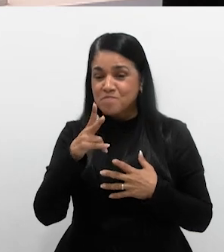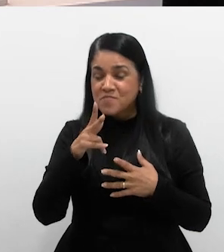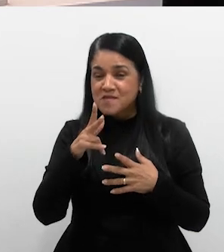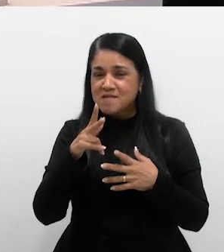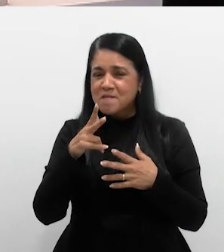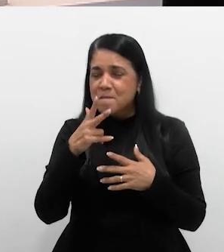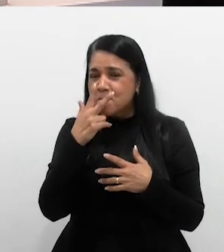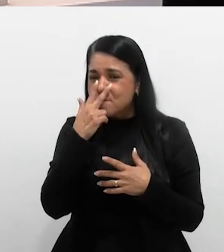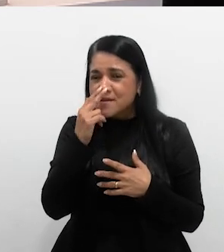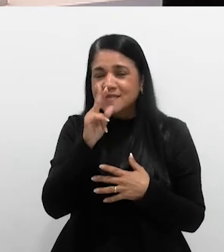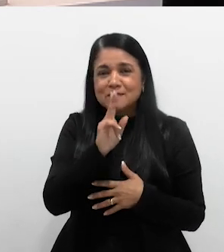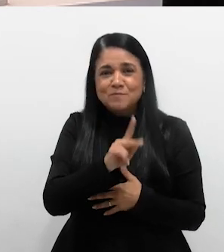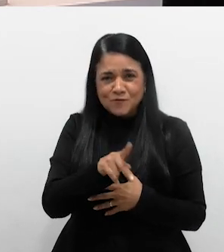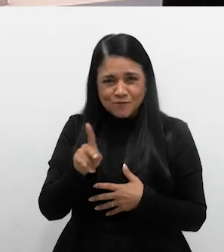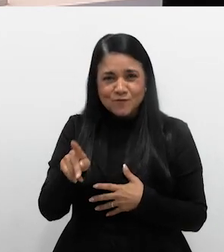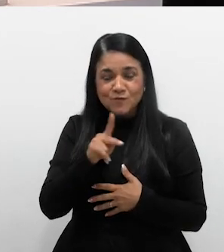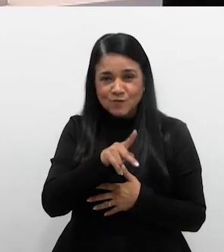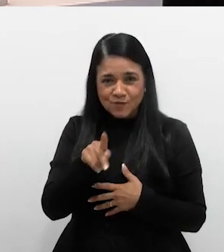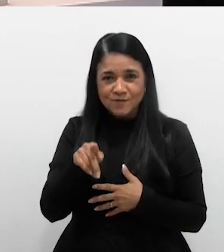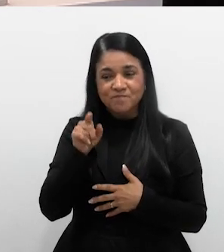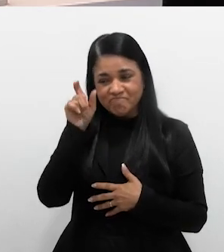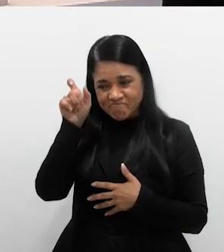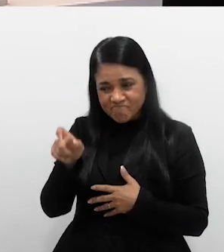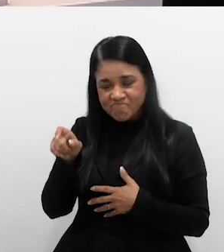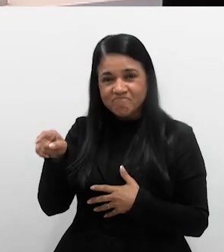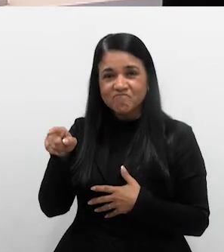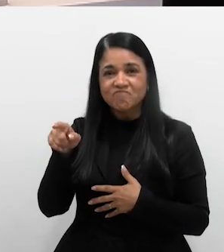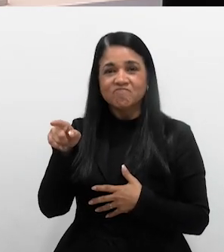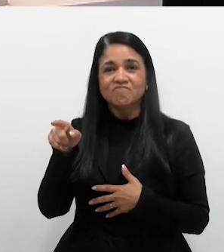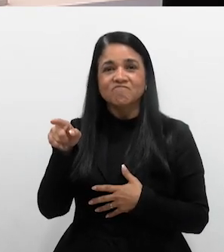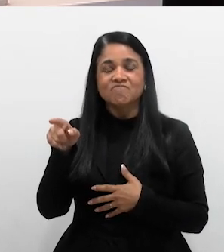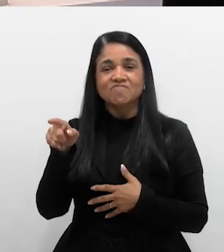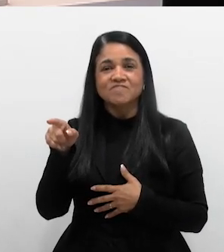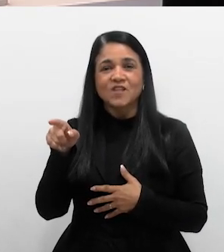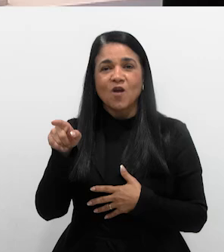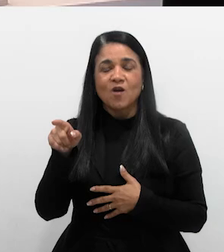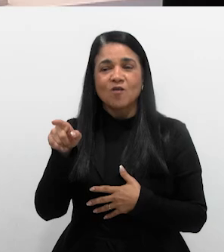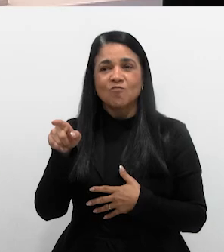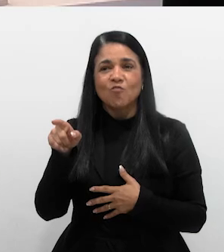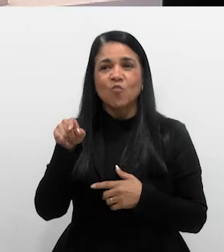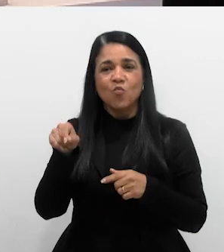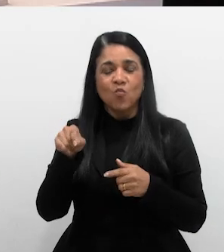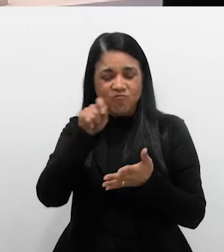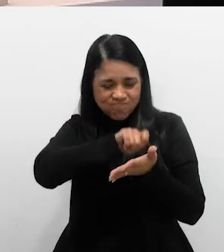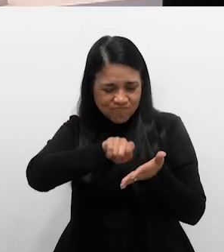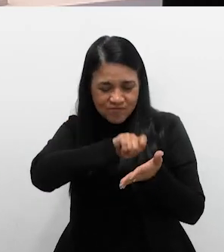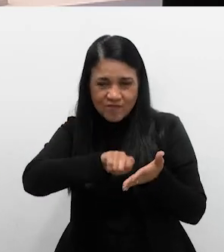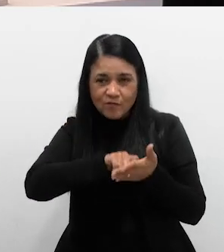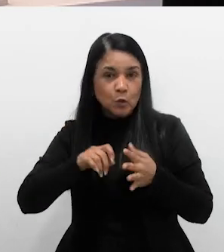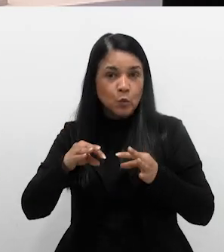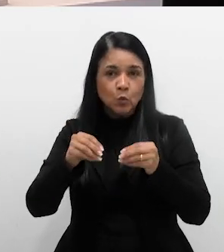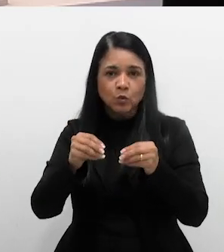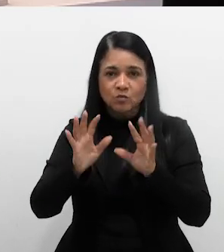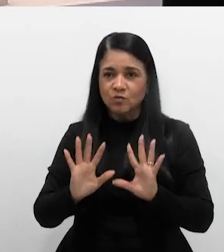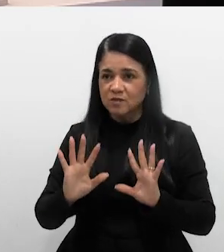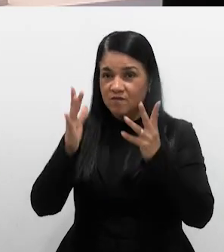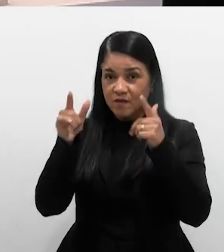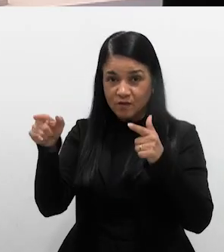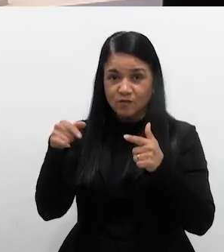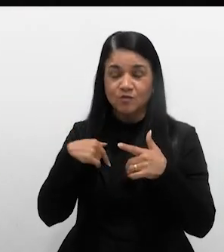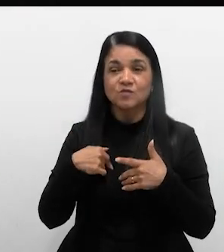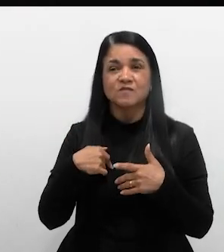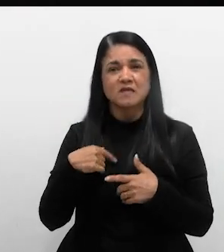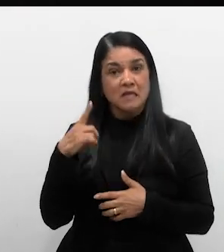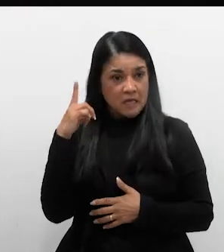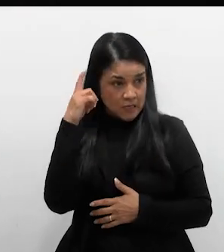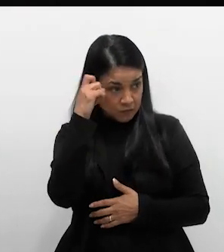coisa muito de professora, né, Mauro? Porque ela tinha o ímpeto de documentar os feitos realizados